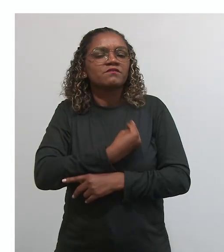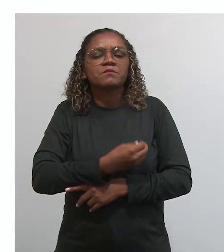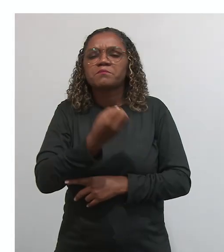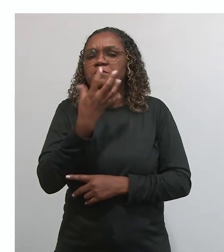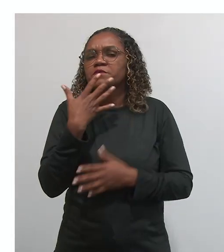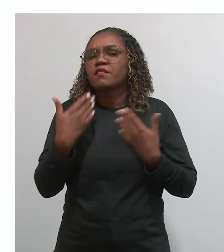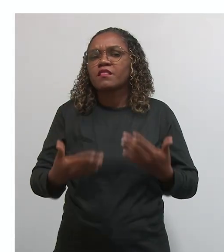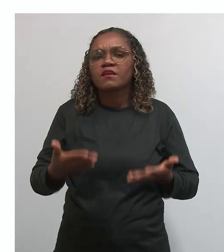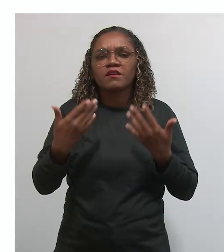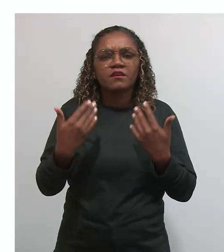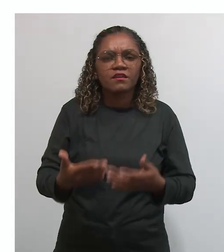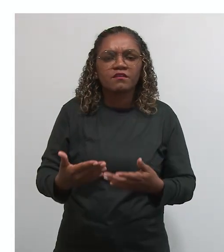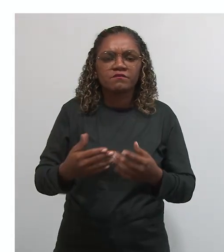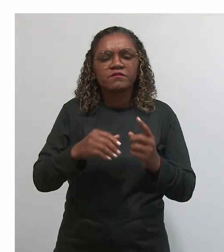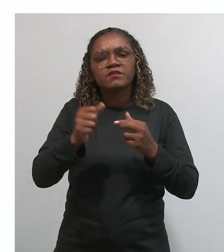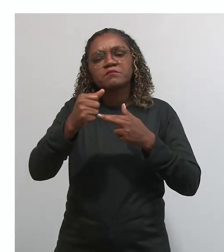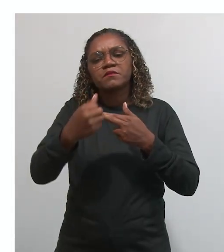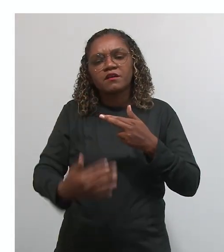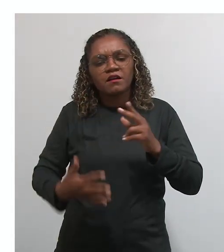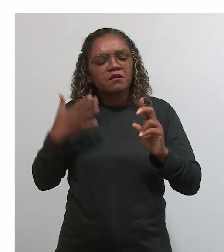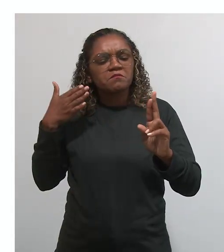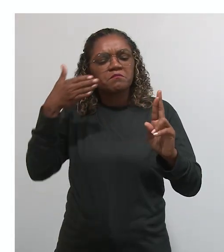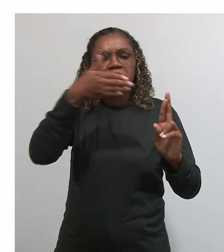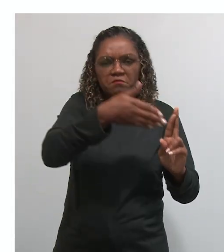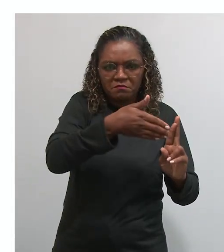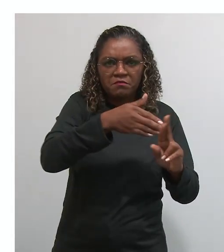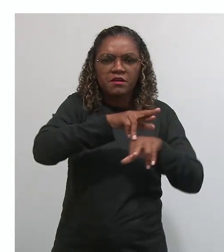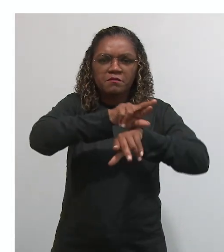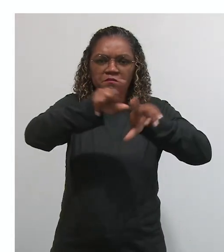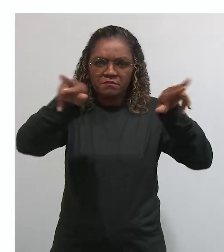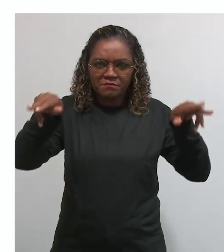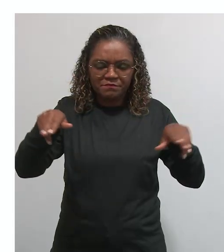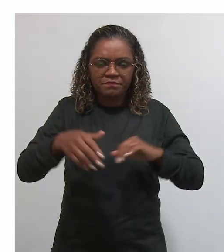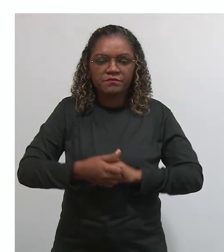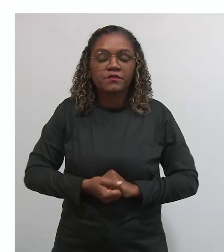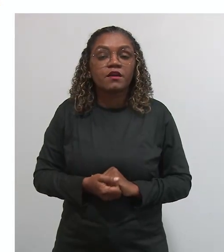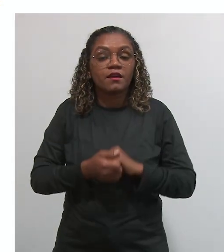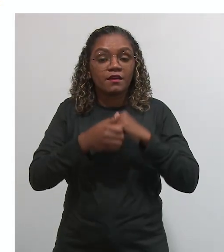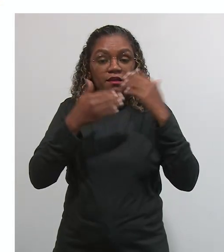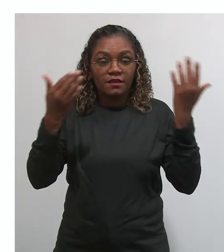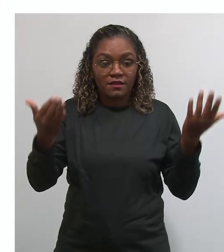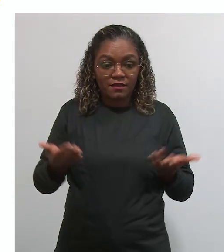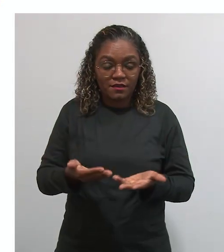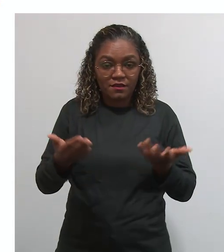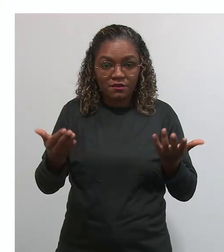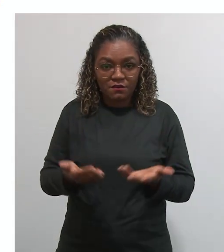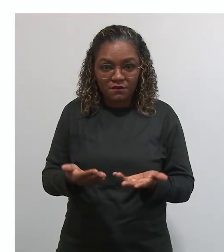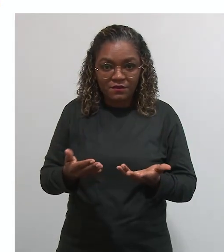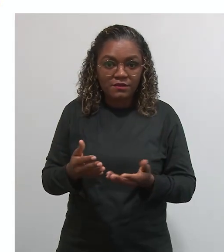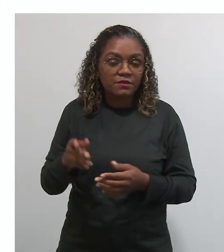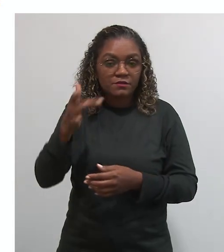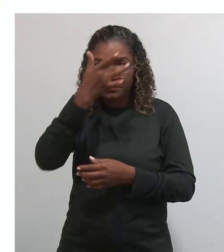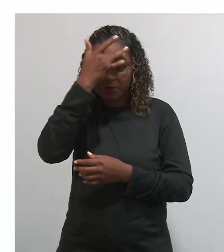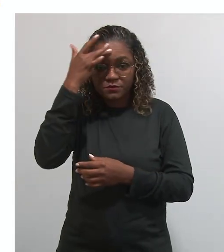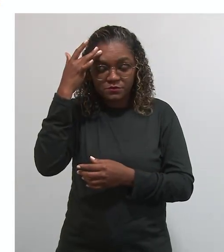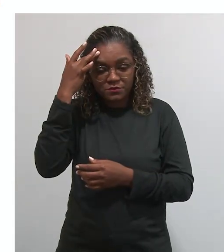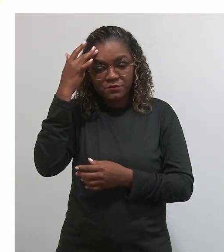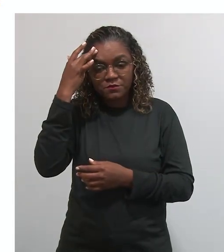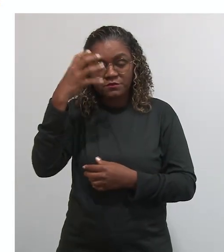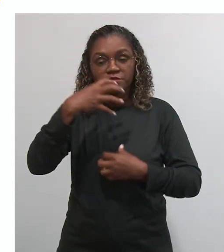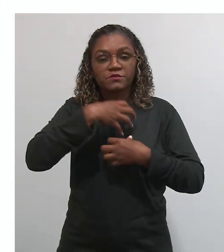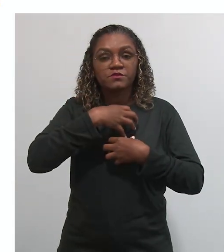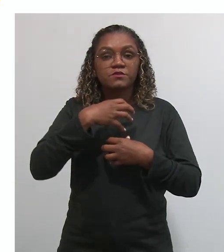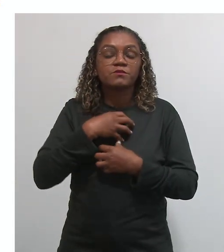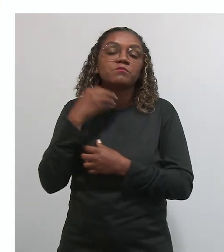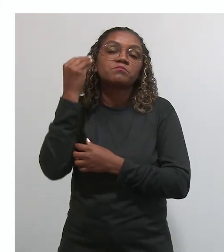mais leve, com mais referências. A pessoa de senso comum, ela é